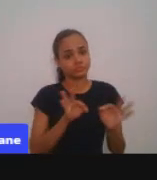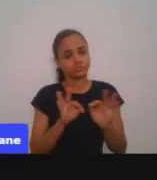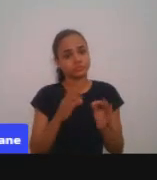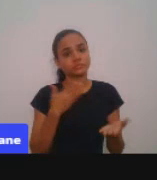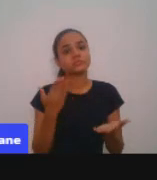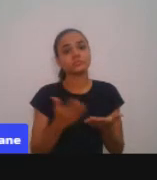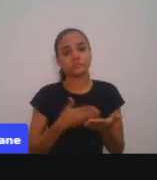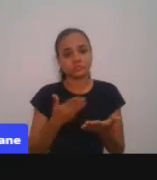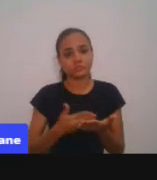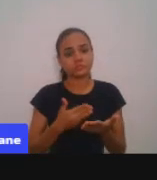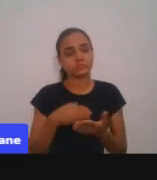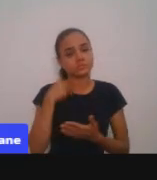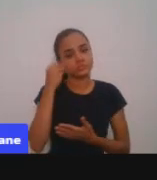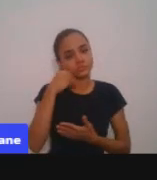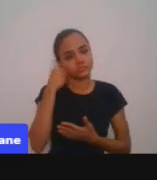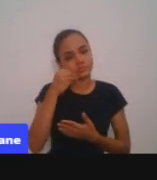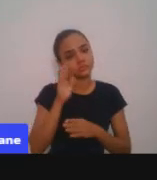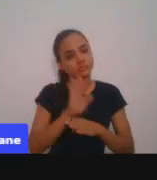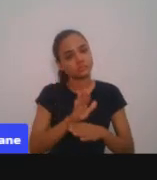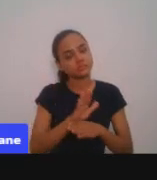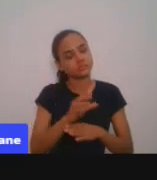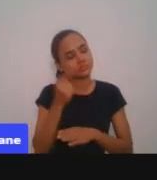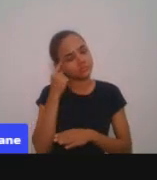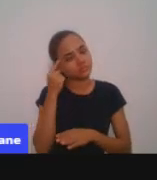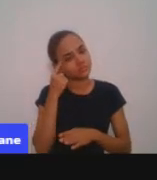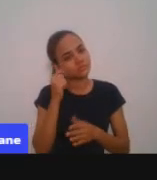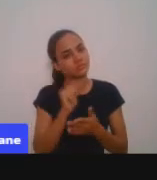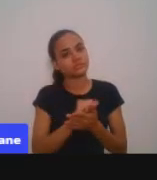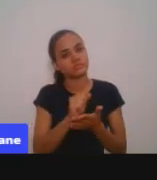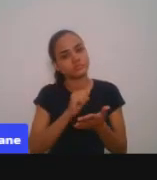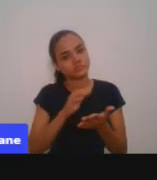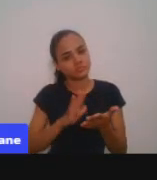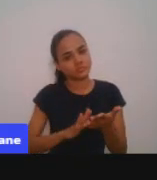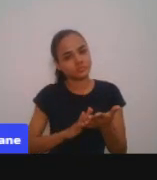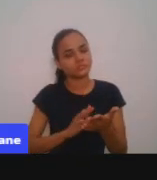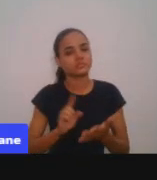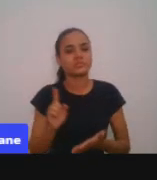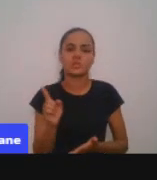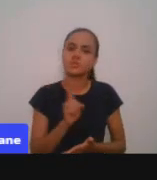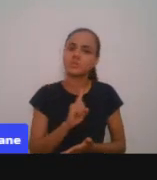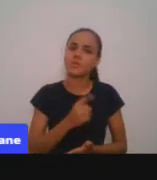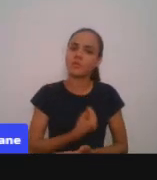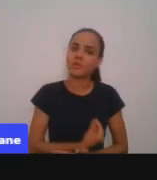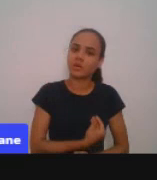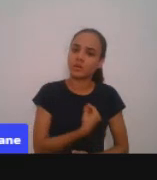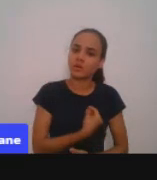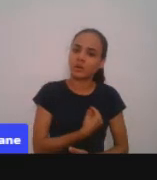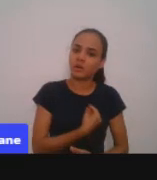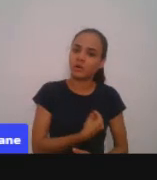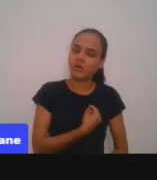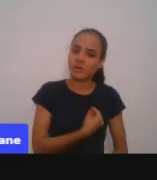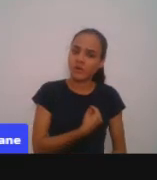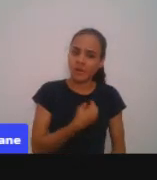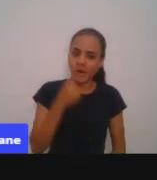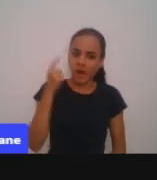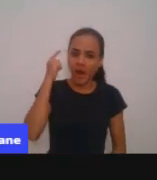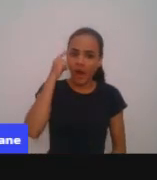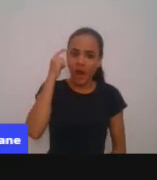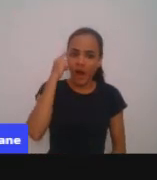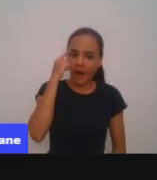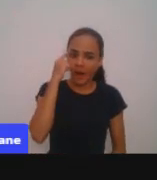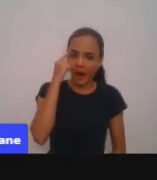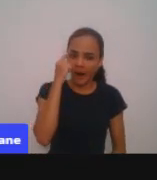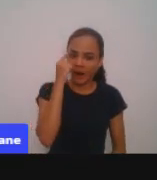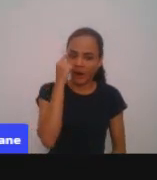nesse pensar de atividades não presenciais. Né? Pensamos inicialmente para atender 15